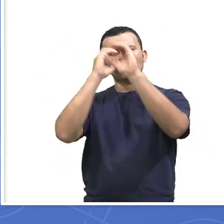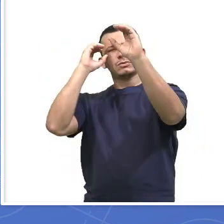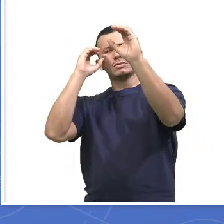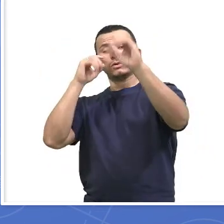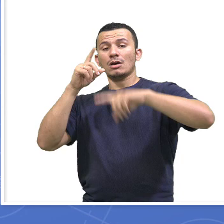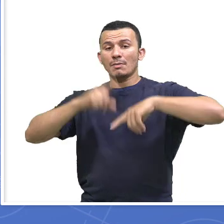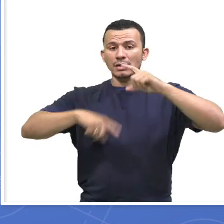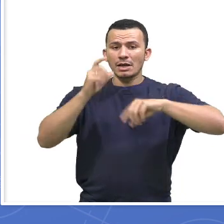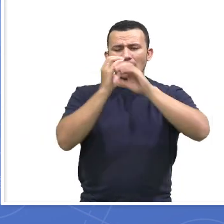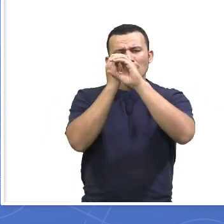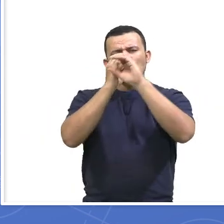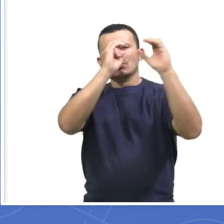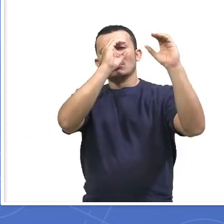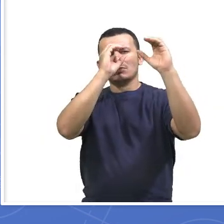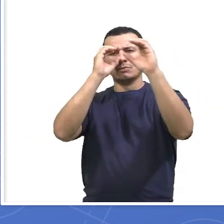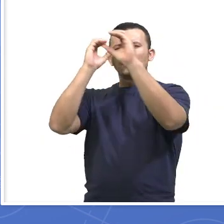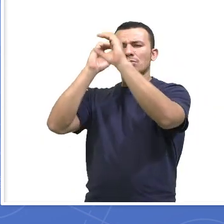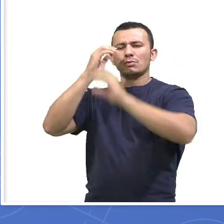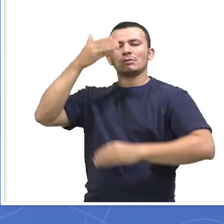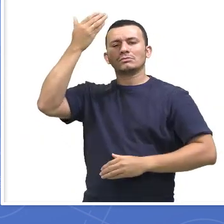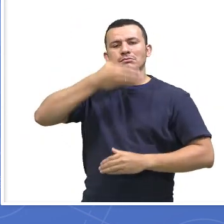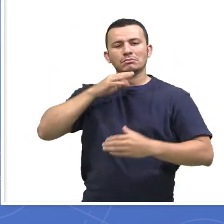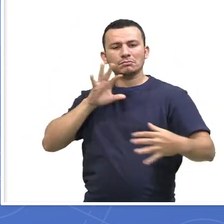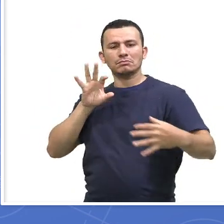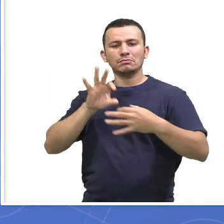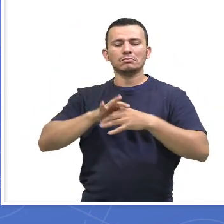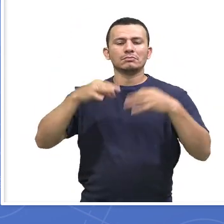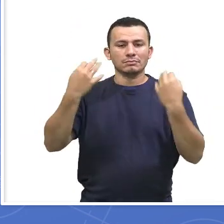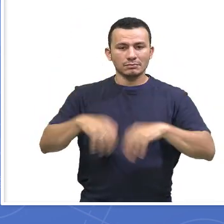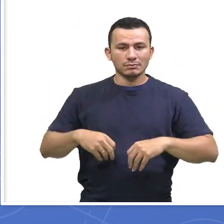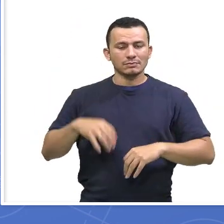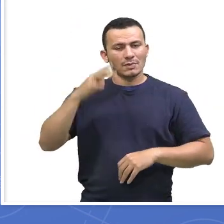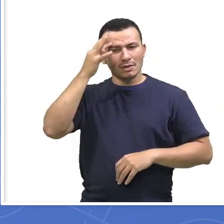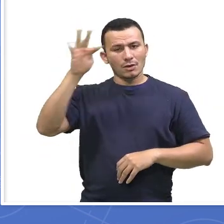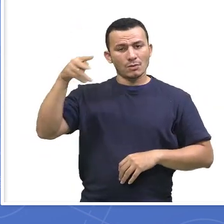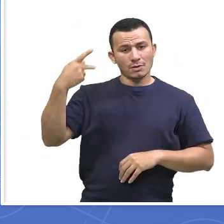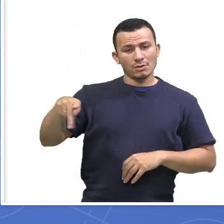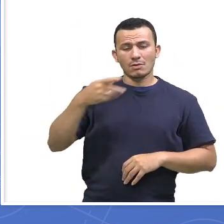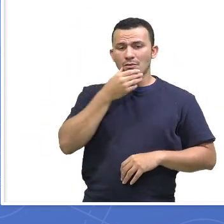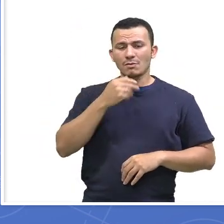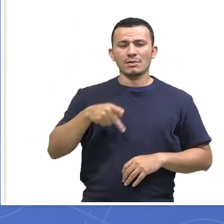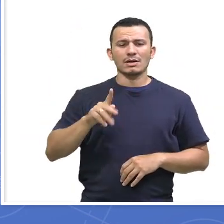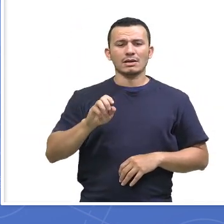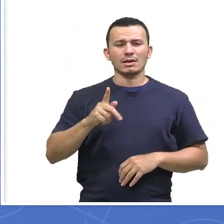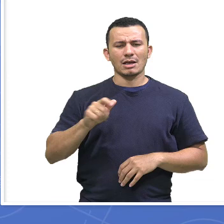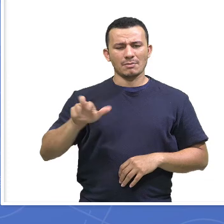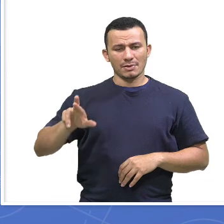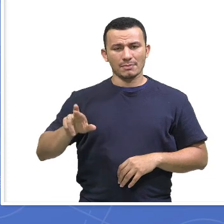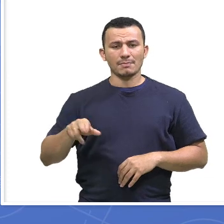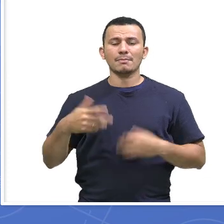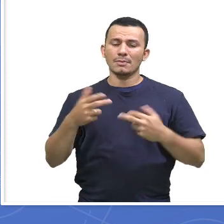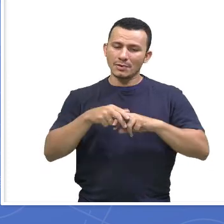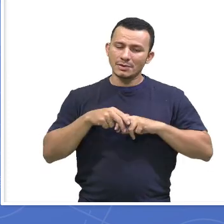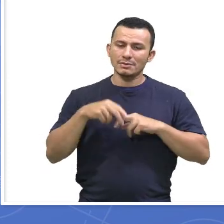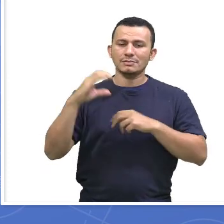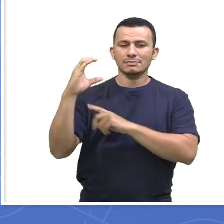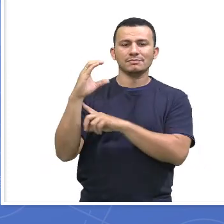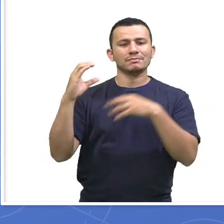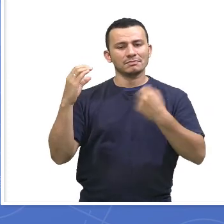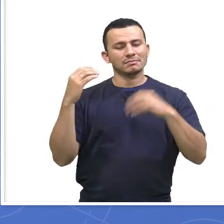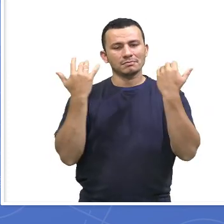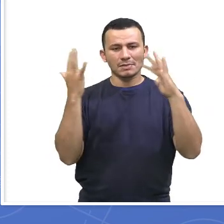para reafirmar a teoria de Copérnico. Então, a resposta certa, letra C. Então, parabéns aí para quem respondeu,